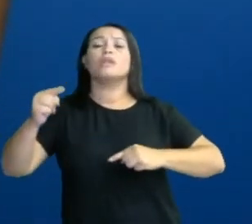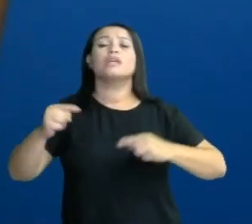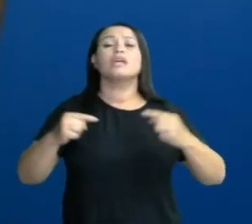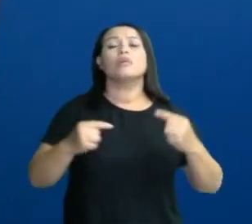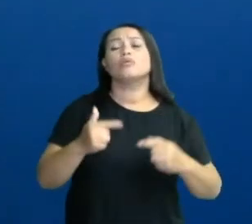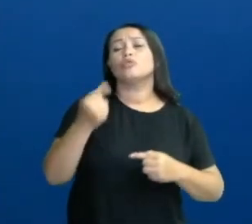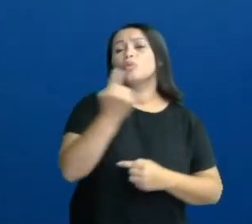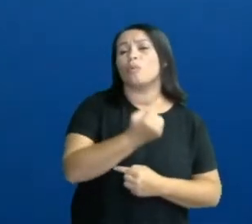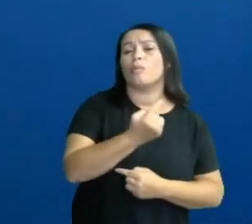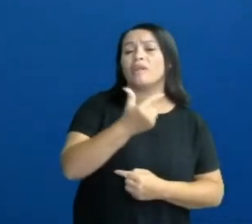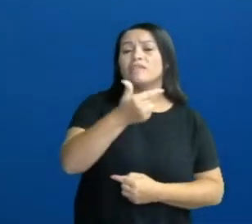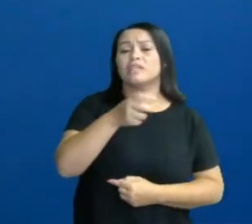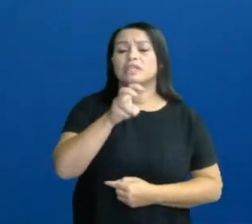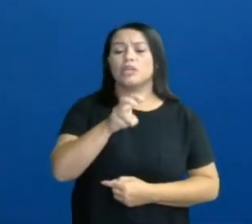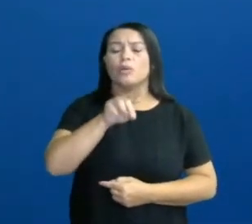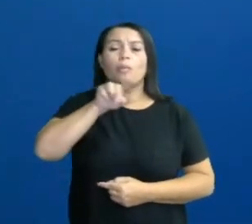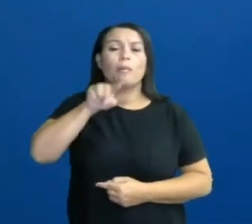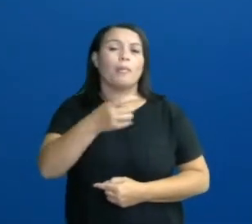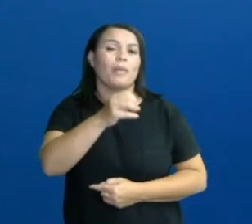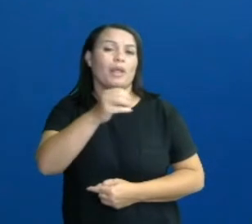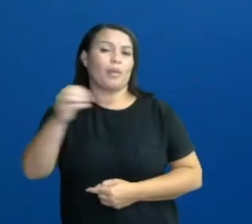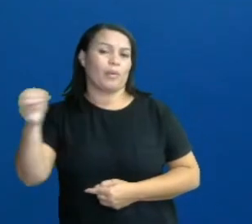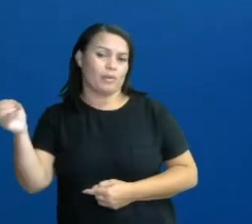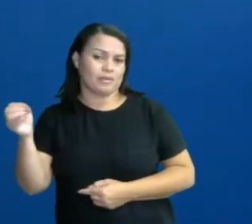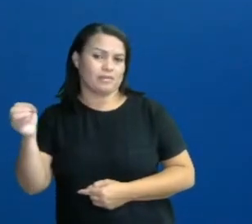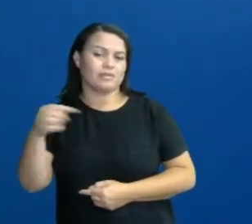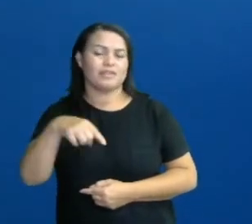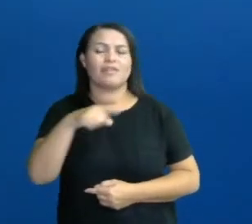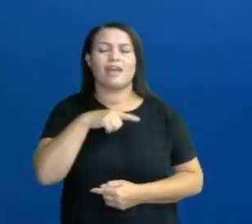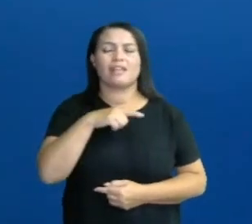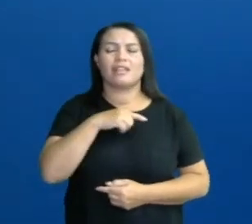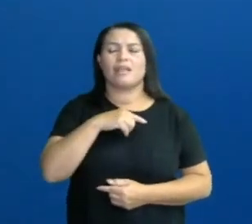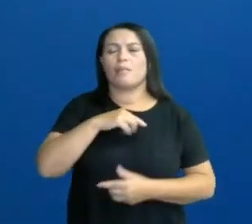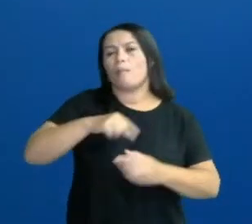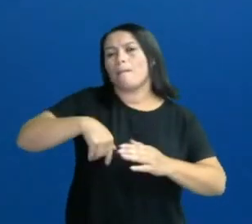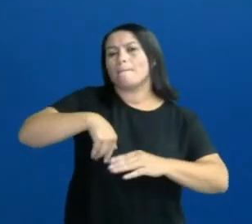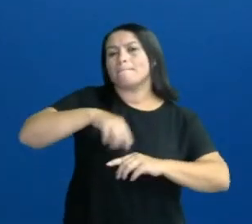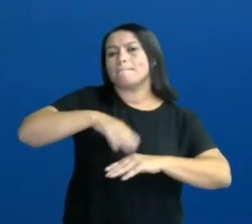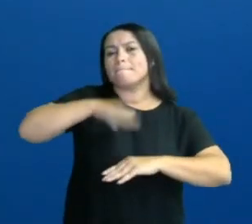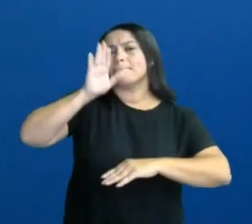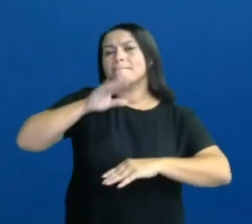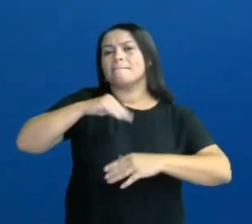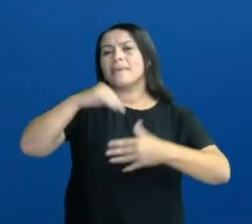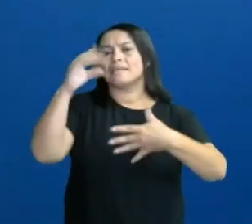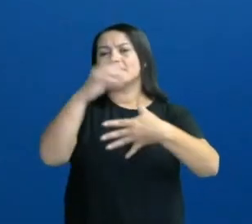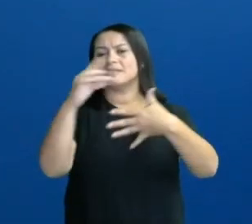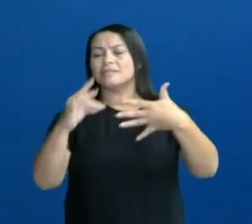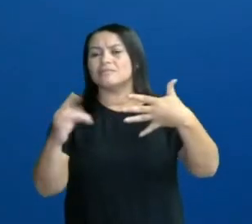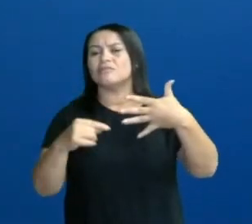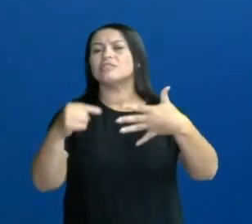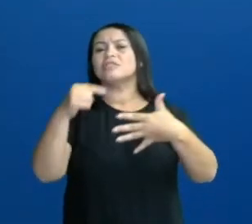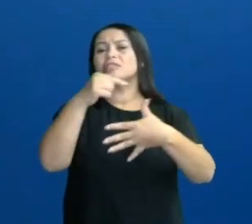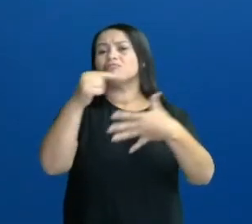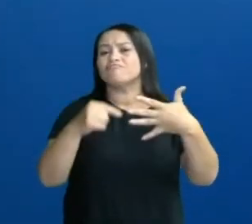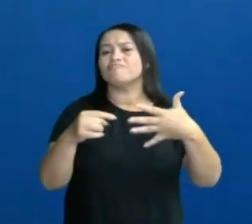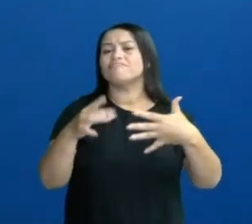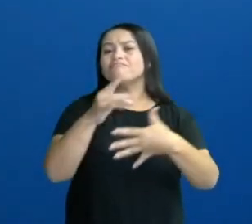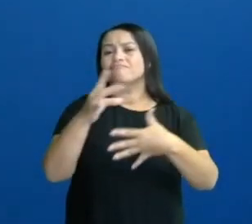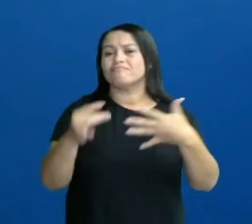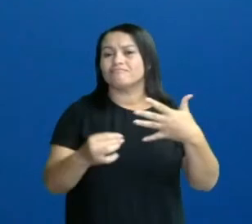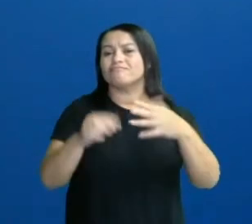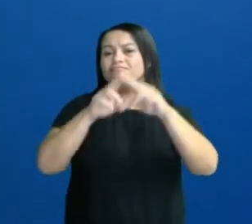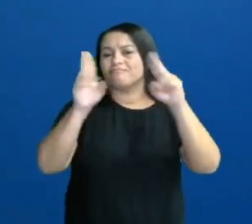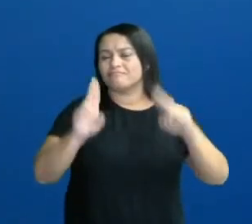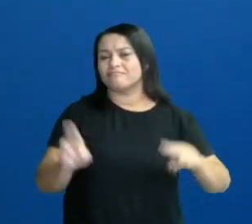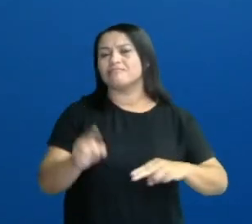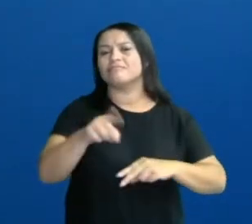25 milhões. A escala sendo maior, você vai ter um maior nível de detalhes no mapa e aí, naturalmente, muito mais informações você vai poder,